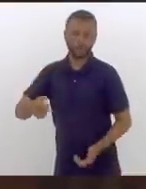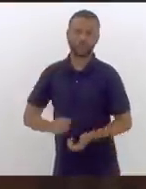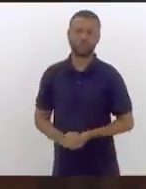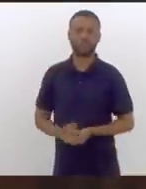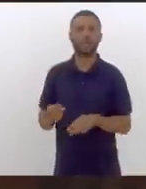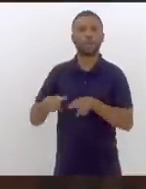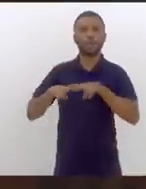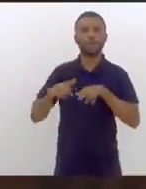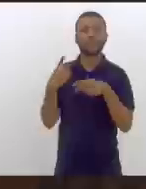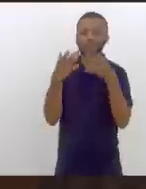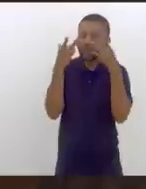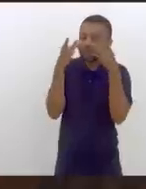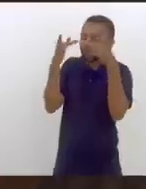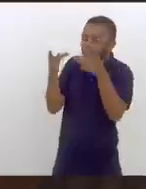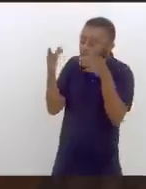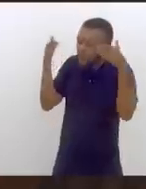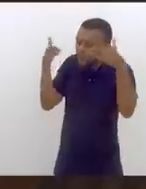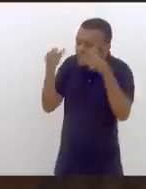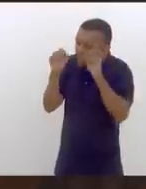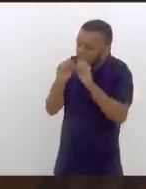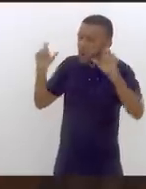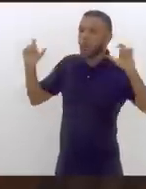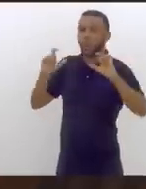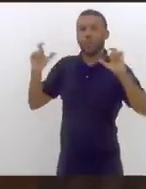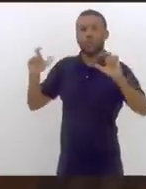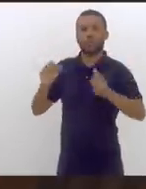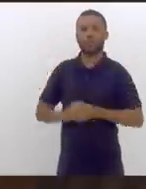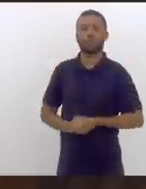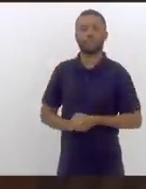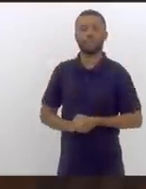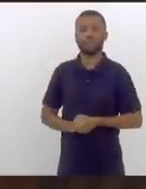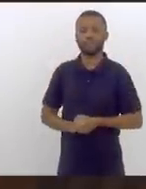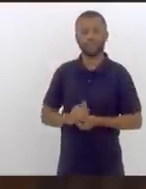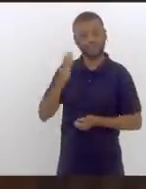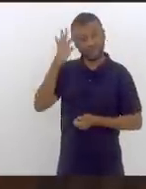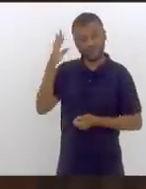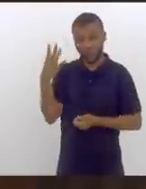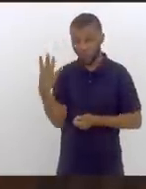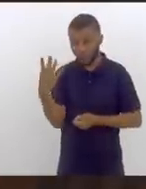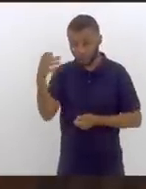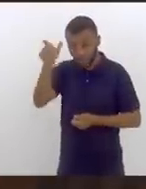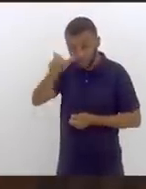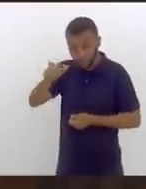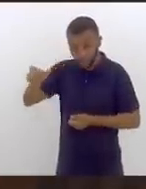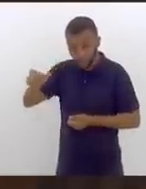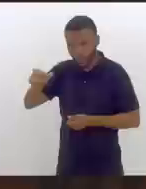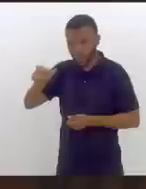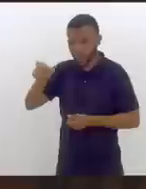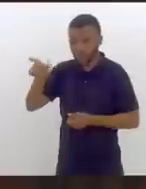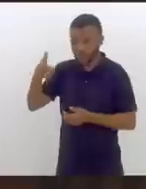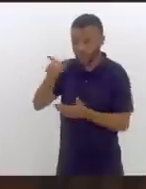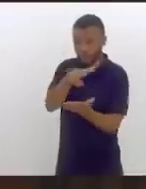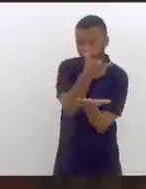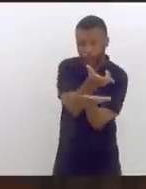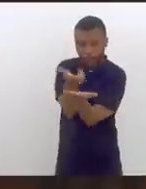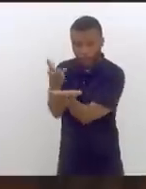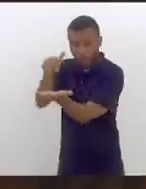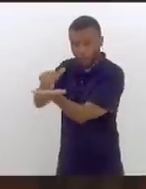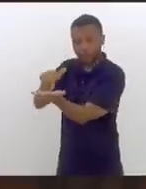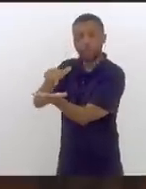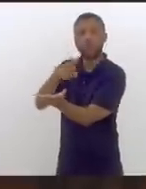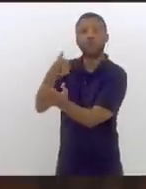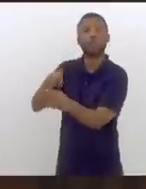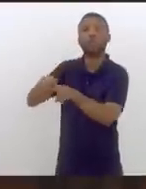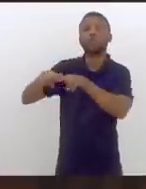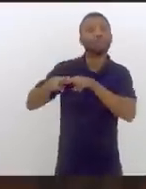um olhar muito diferenciado agora você imagine quatro pessoas chegaram com suicídio imagine a Nossa tropa que hoje sofre